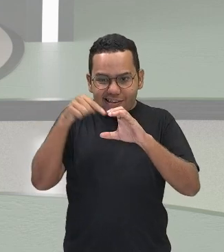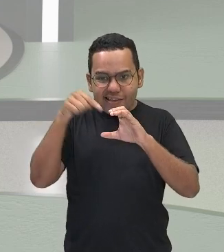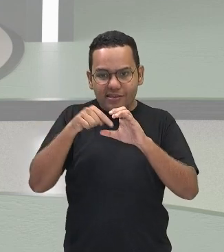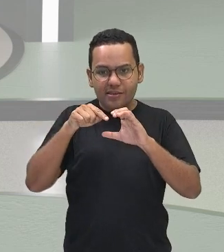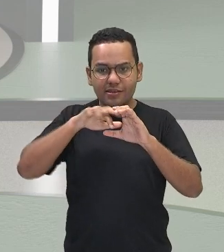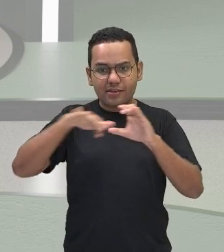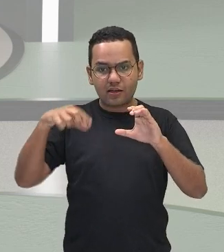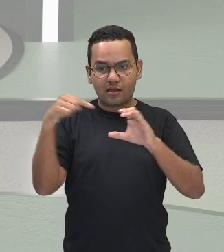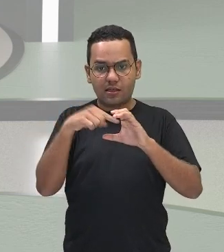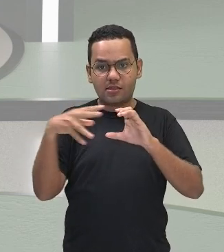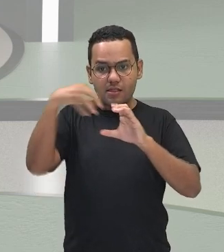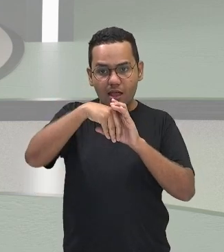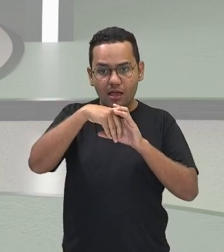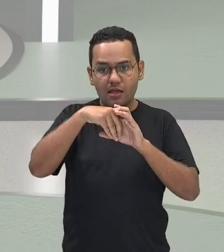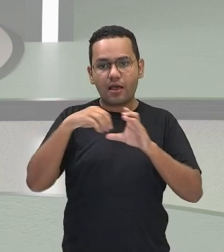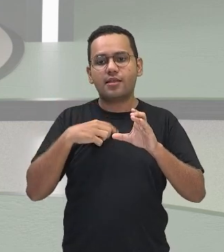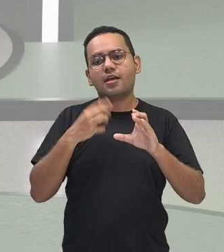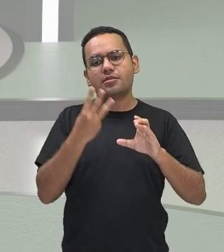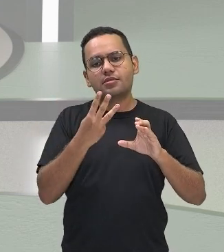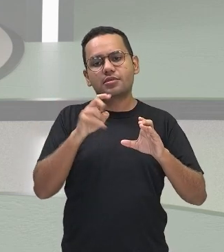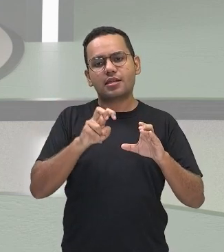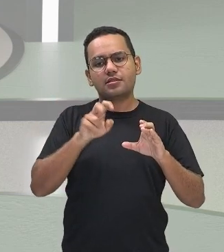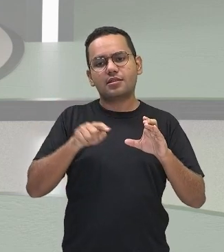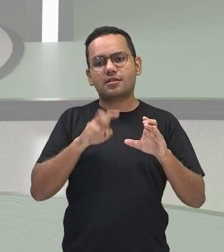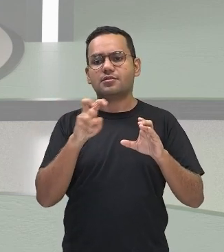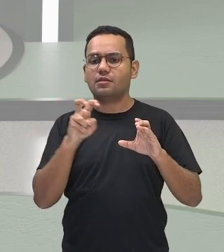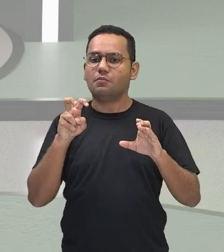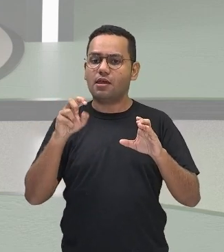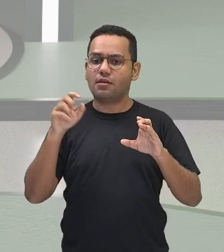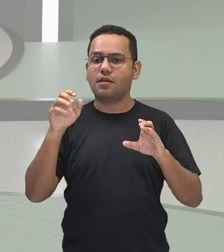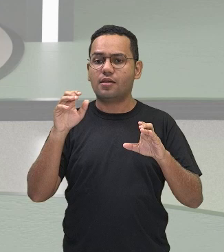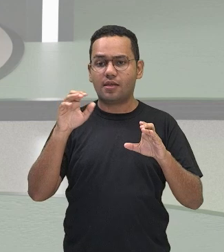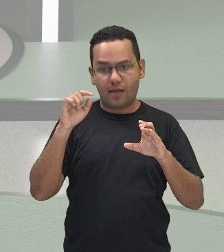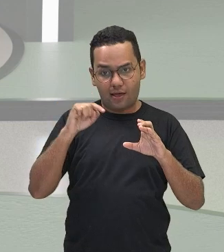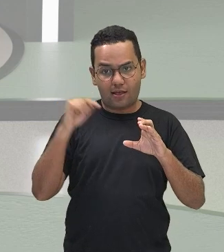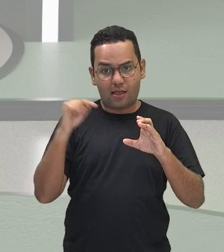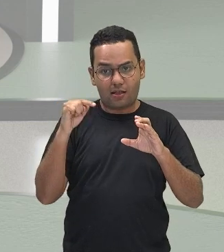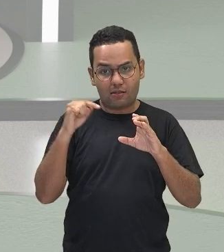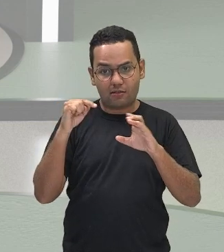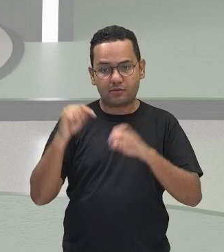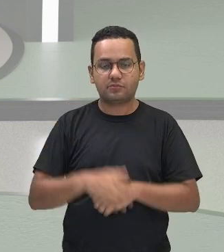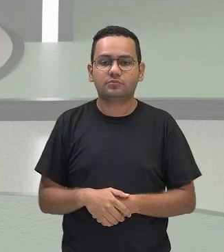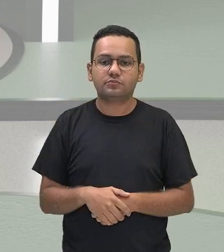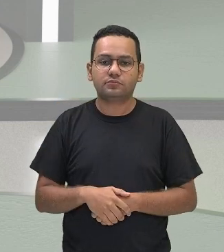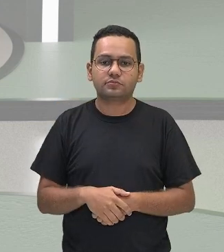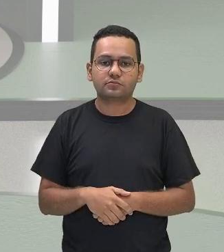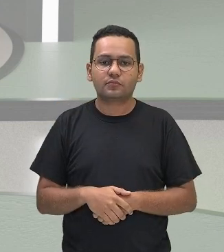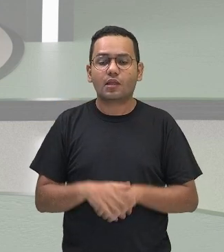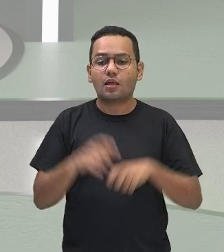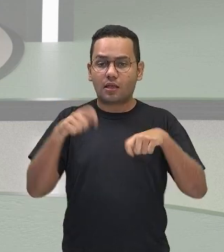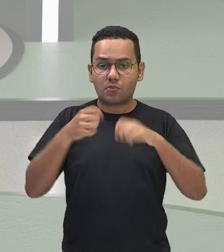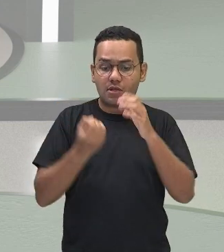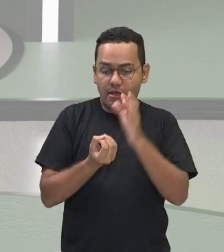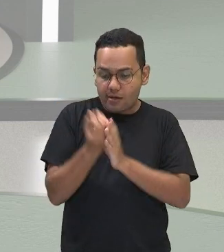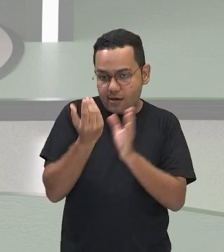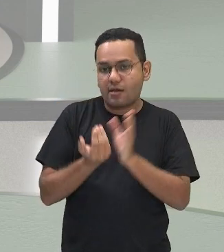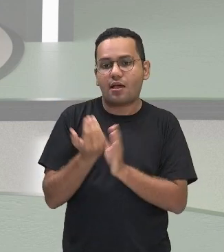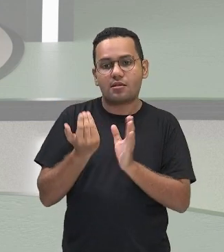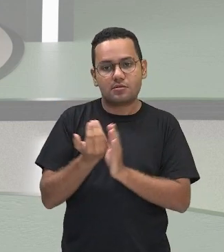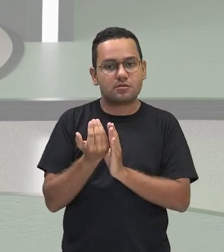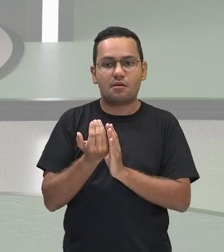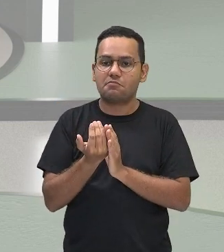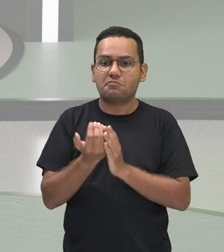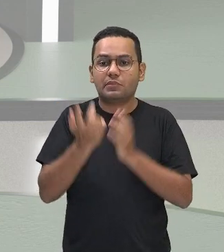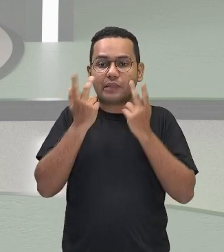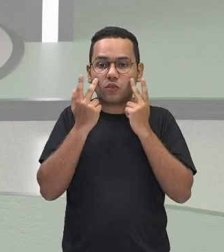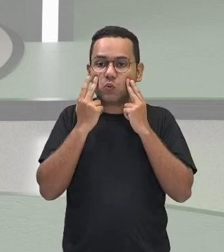a temperatura vai estar por volta de 35 graus e meio, certo? Isso é importante para que a produção dos espermatozoides ocorra sem